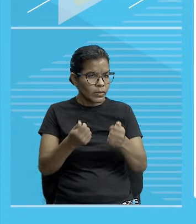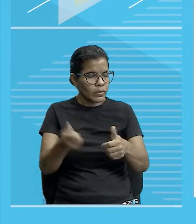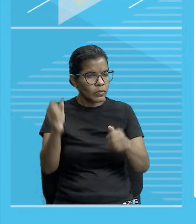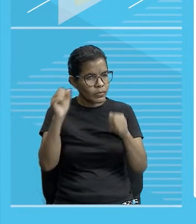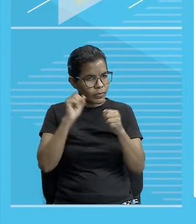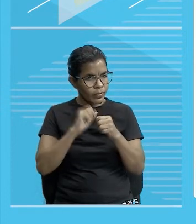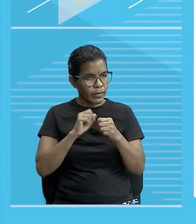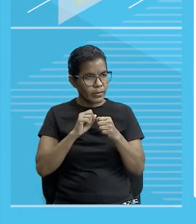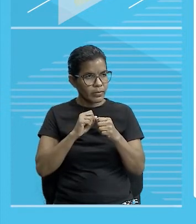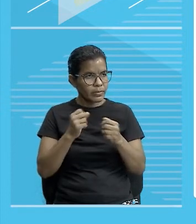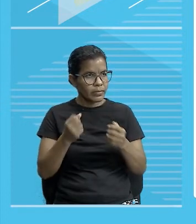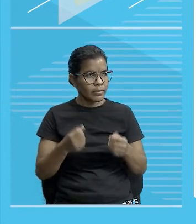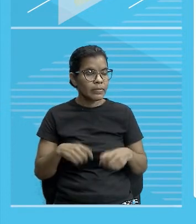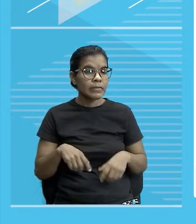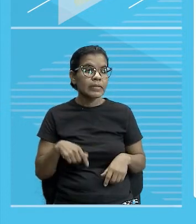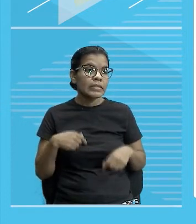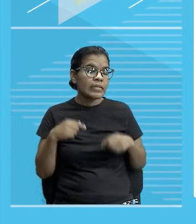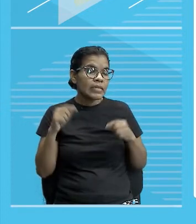quem